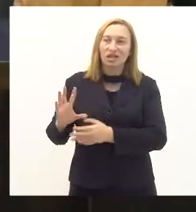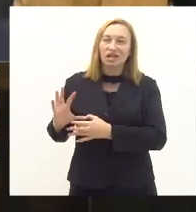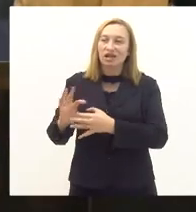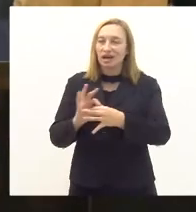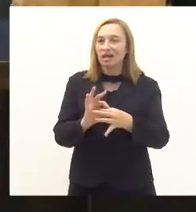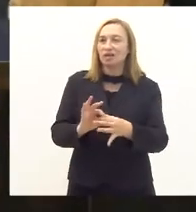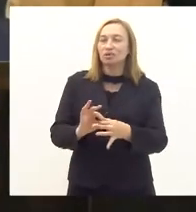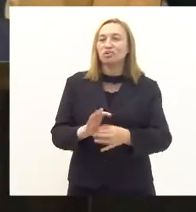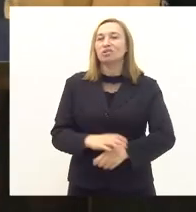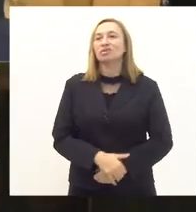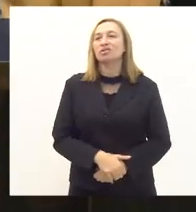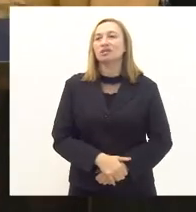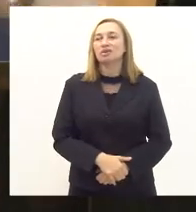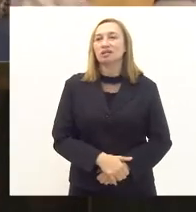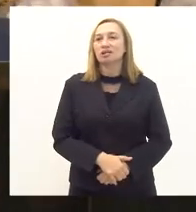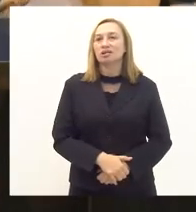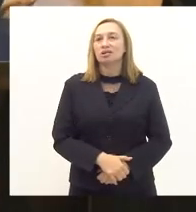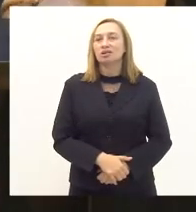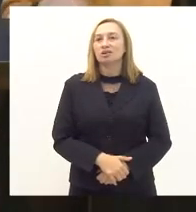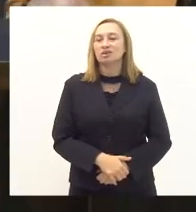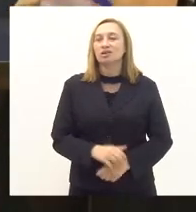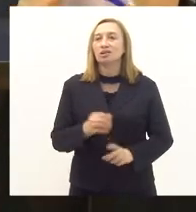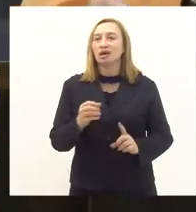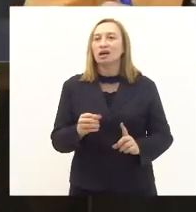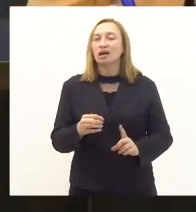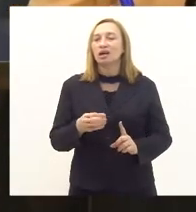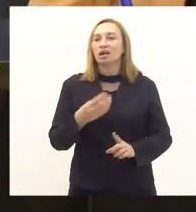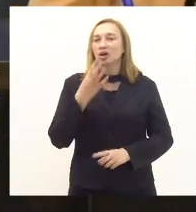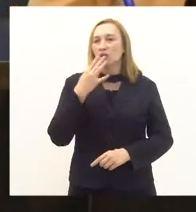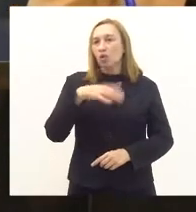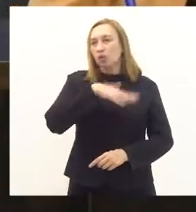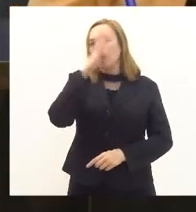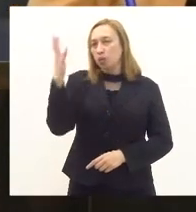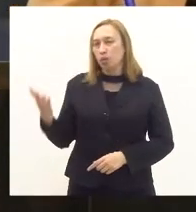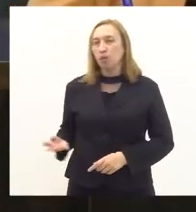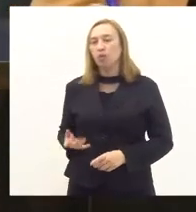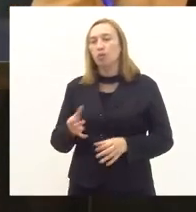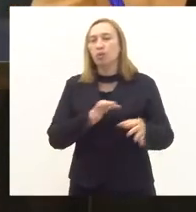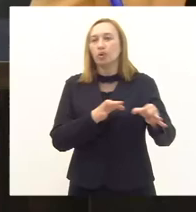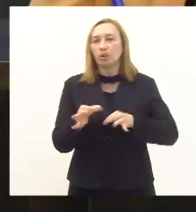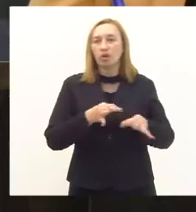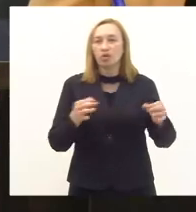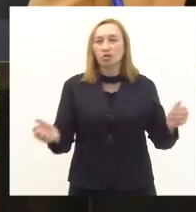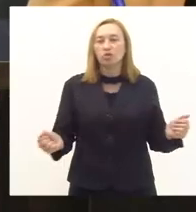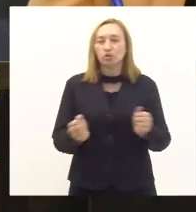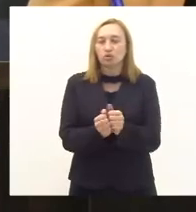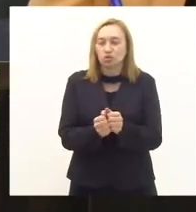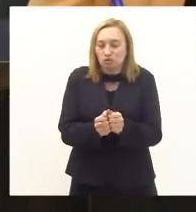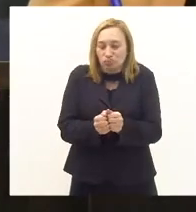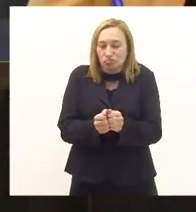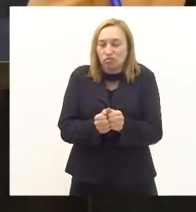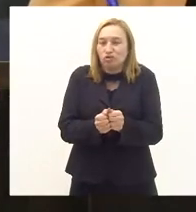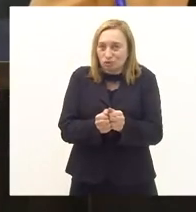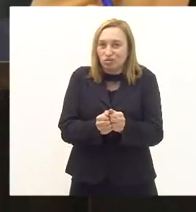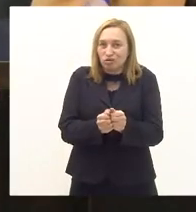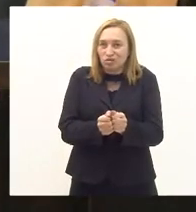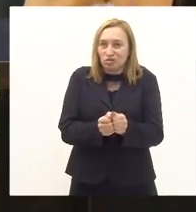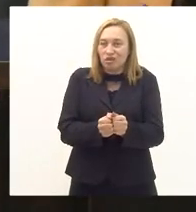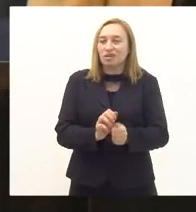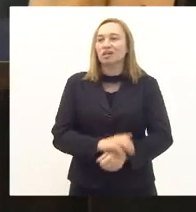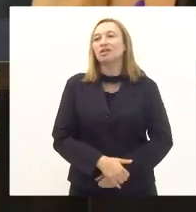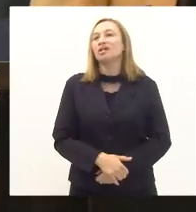junto com Arco-Íris, com o programa. Em suma, estão irmanados,